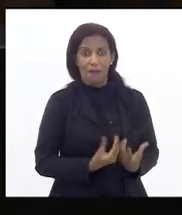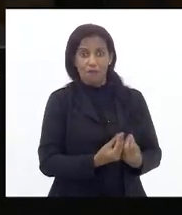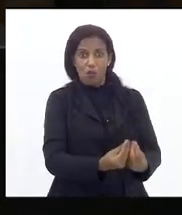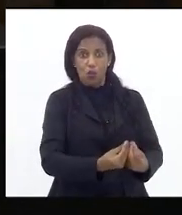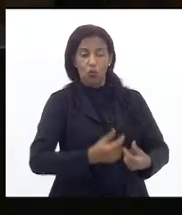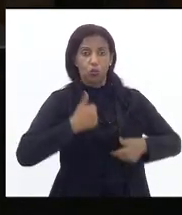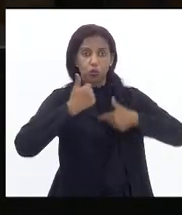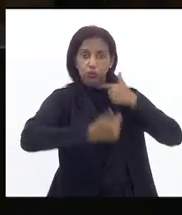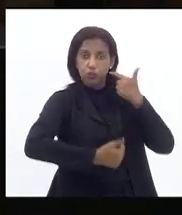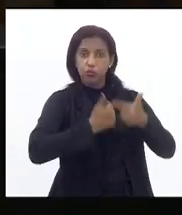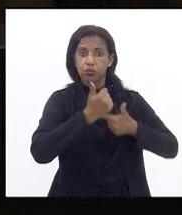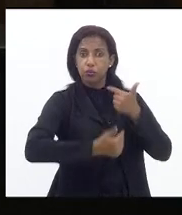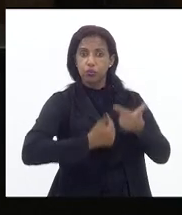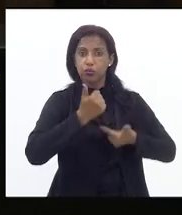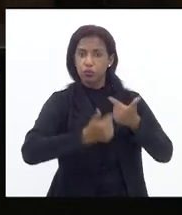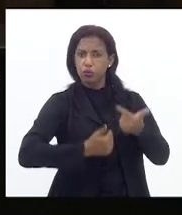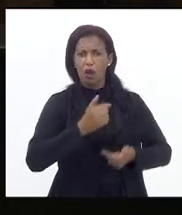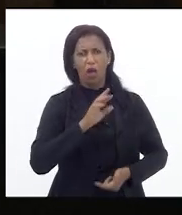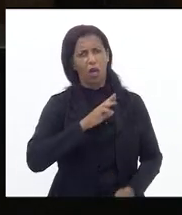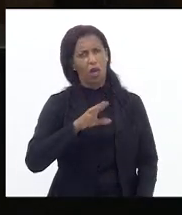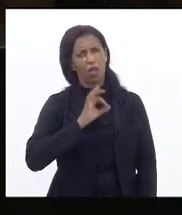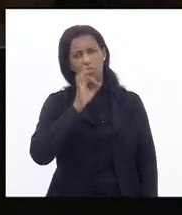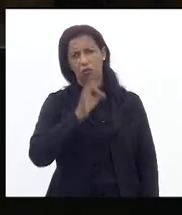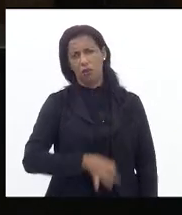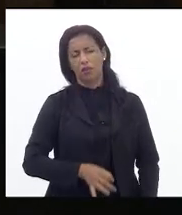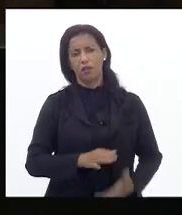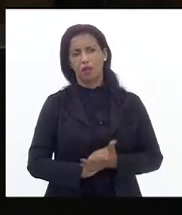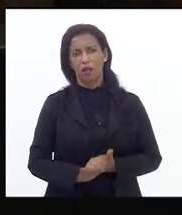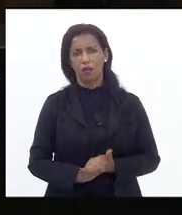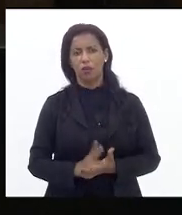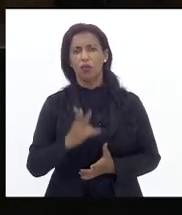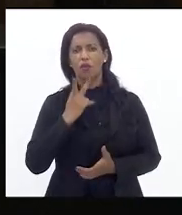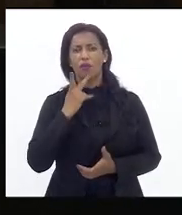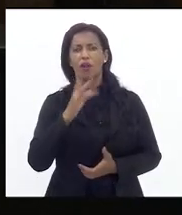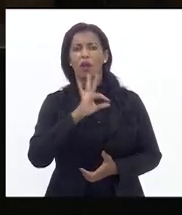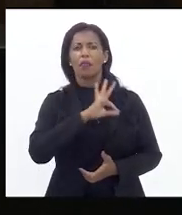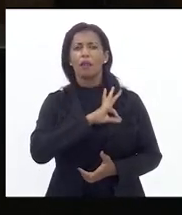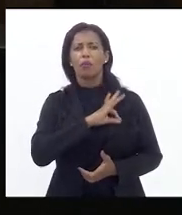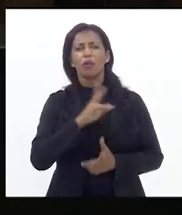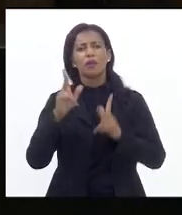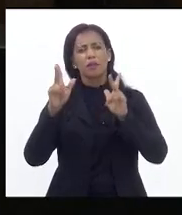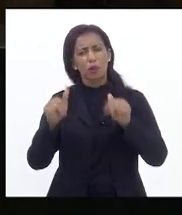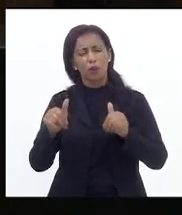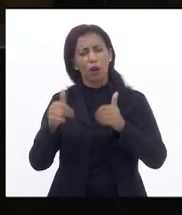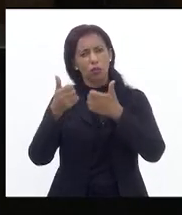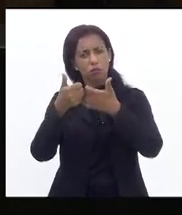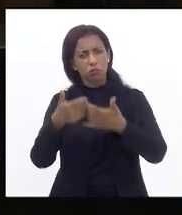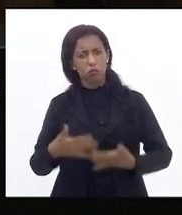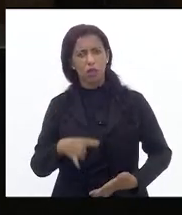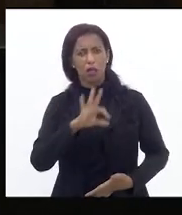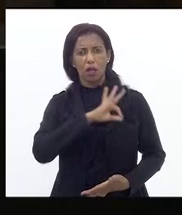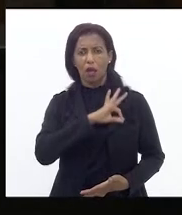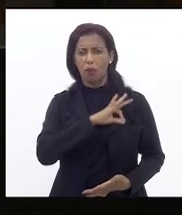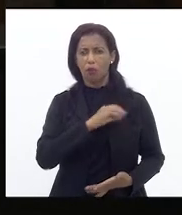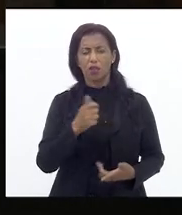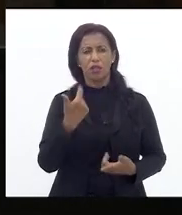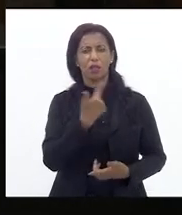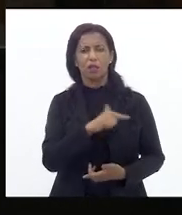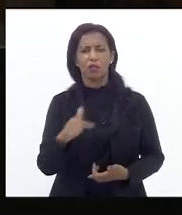é injusto hoje eu vou falar da polícia aqui conforme disse a polícia não tem